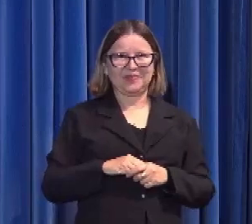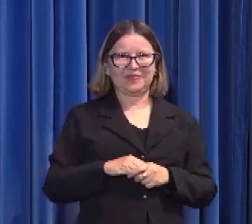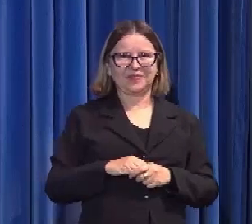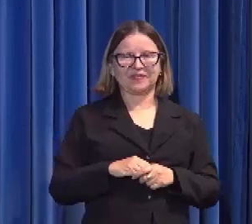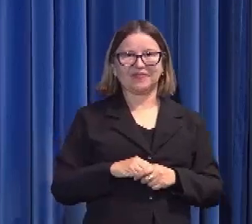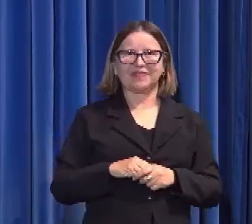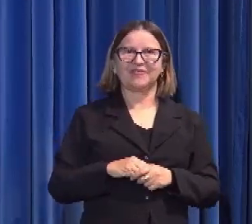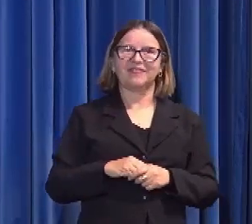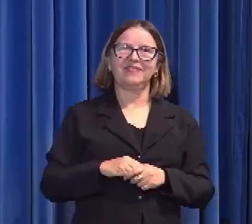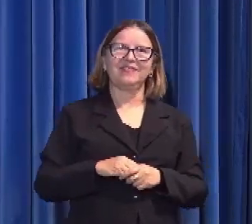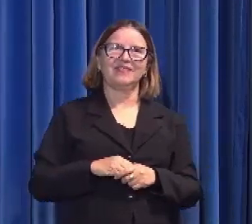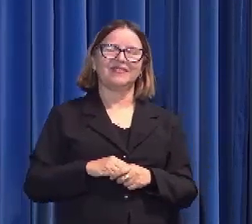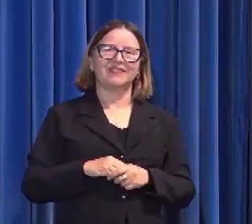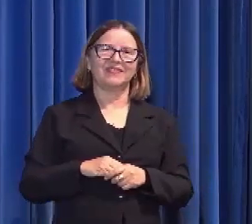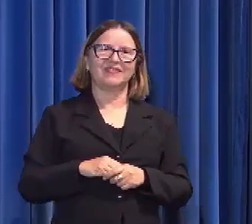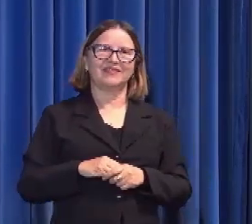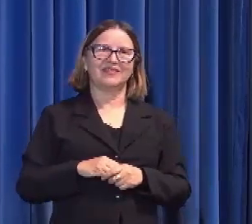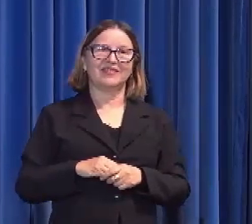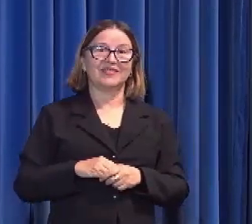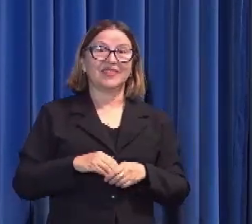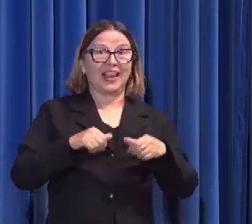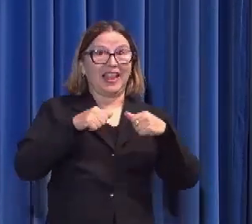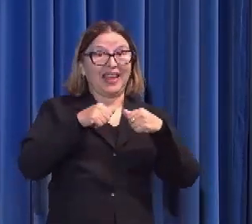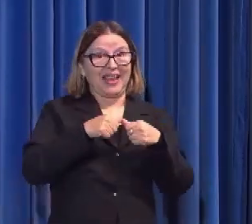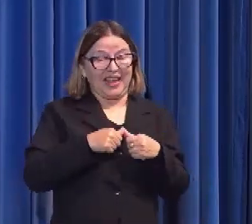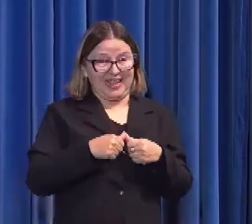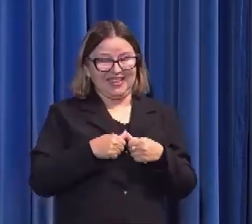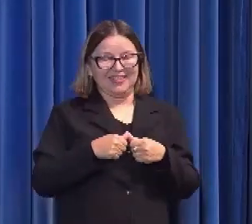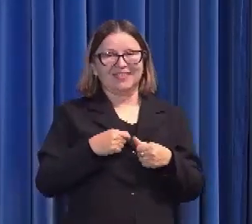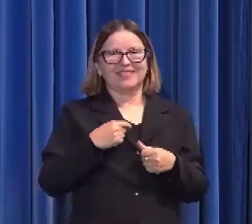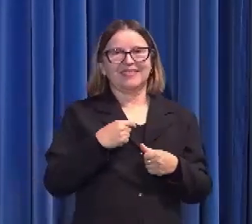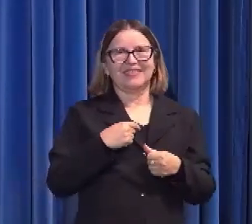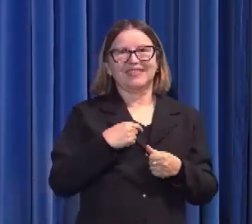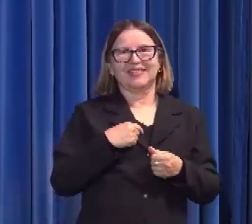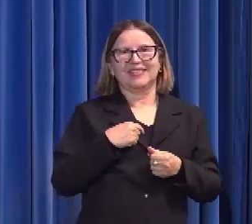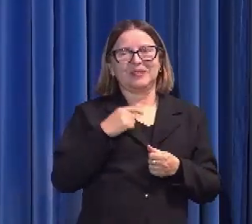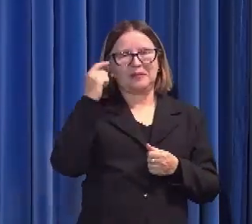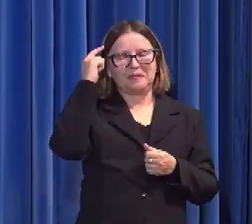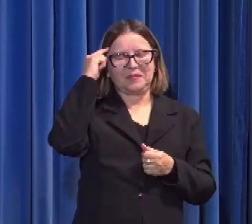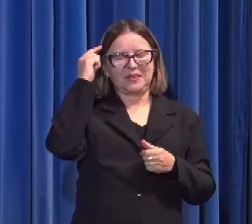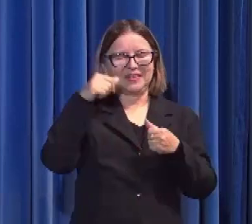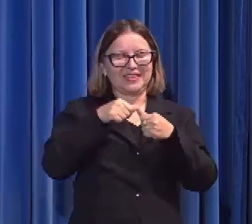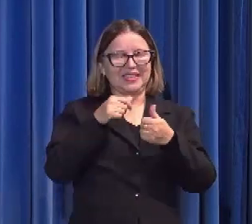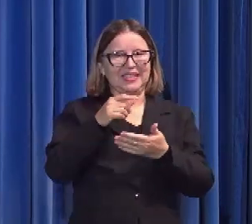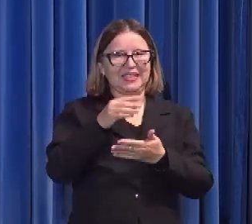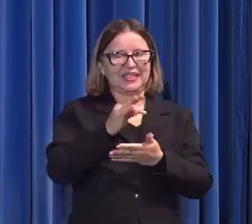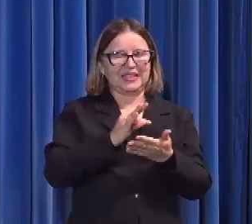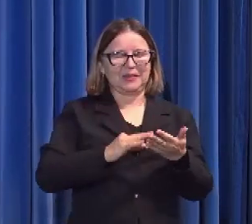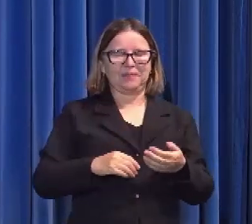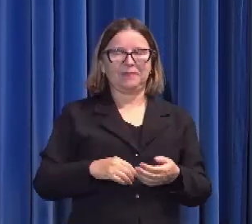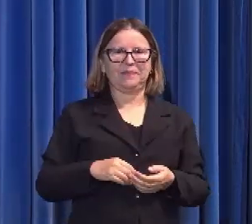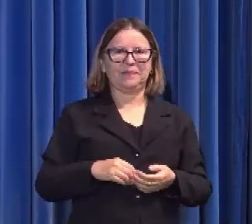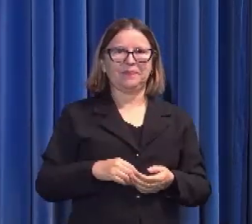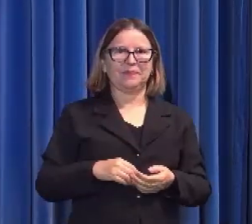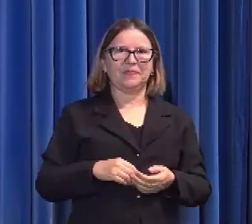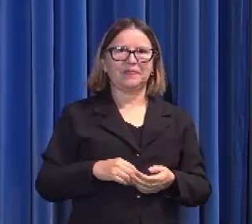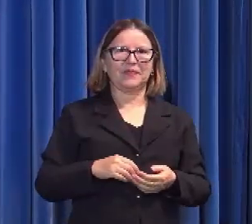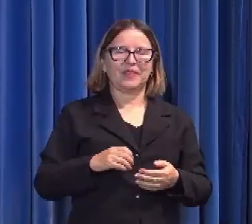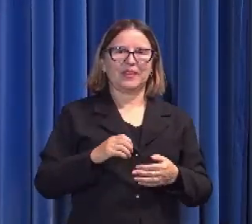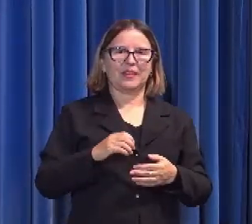E é isso que eu entendo aqui nesse texto à inimizade desapareceu Hefesto os Capítulo dois